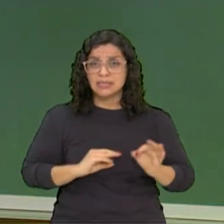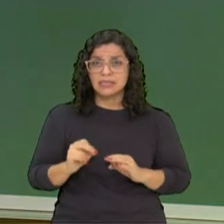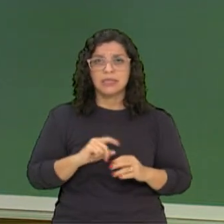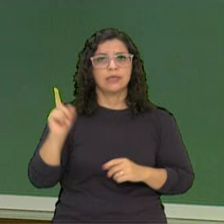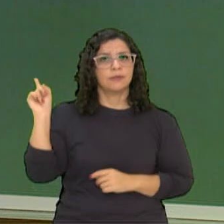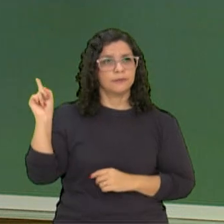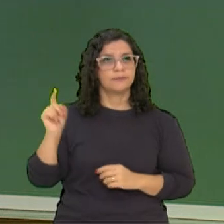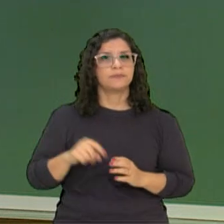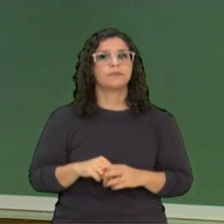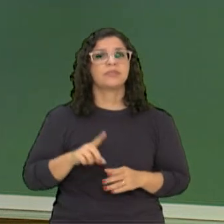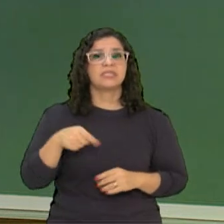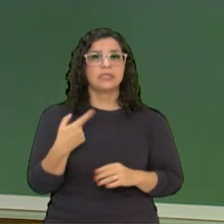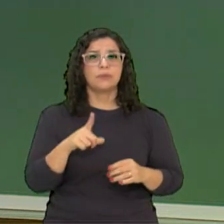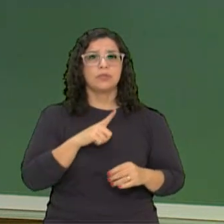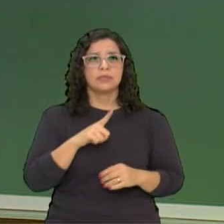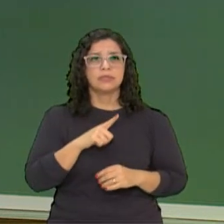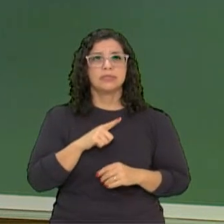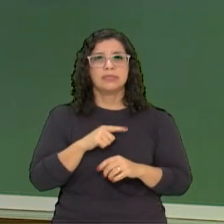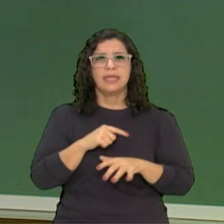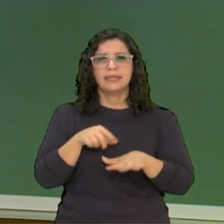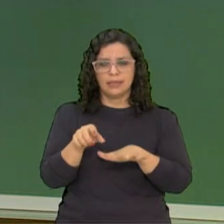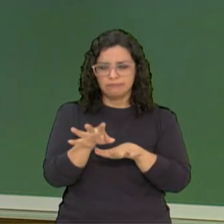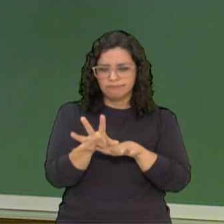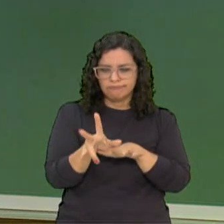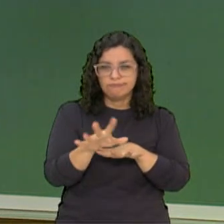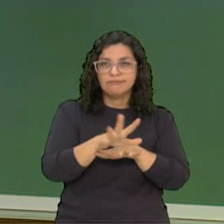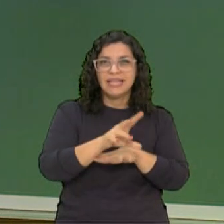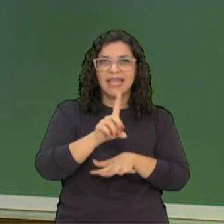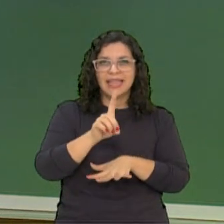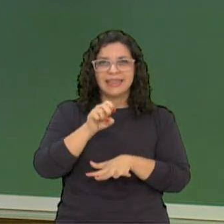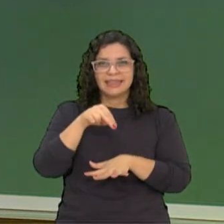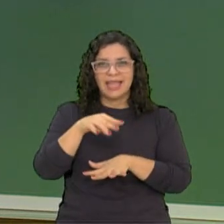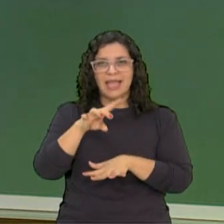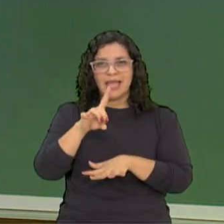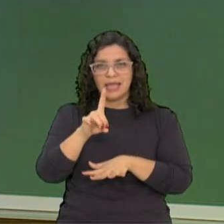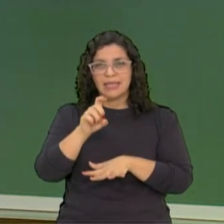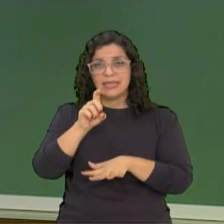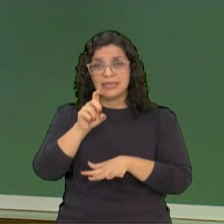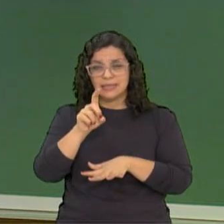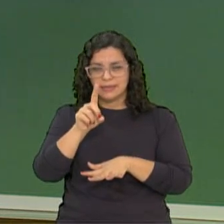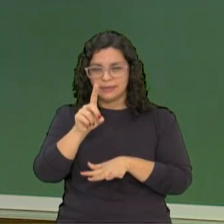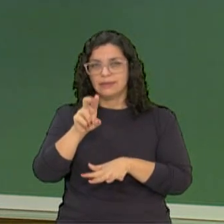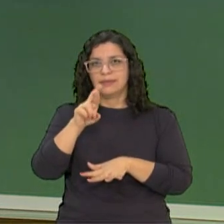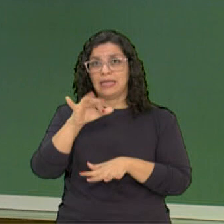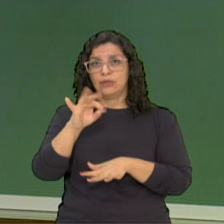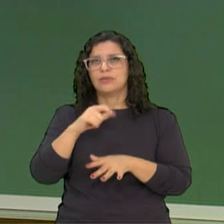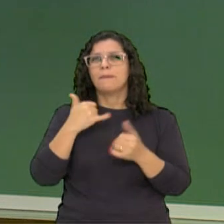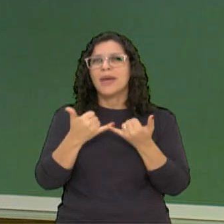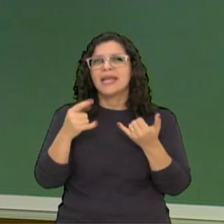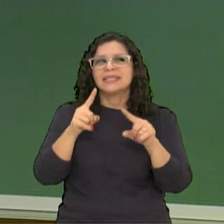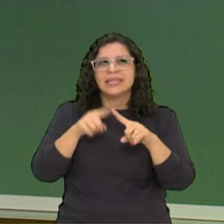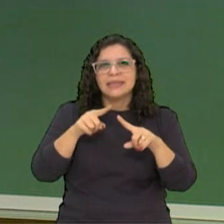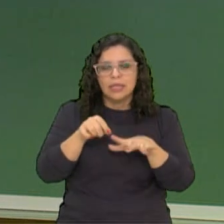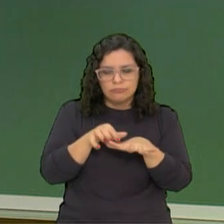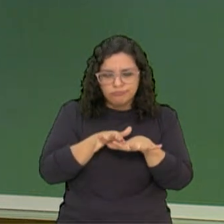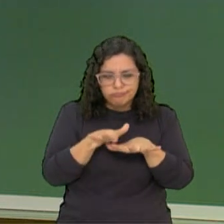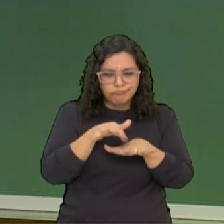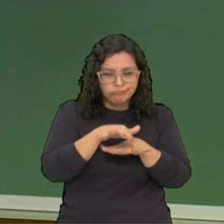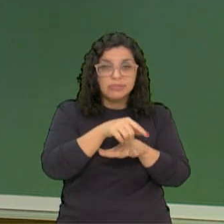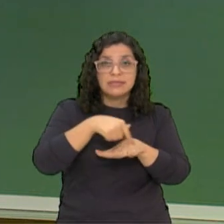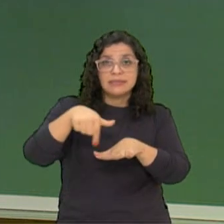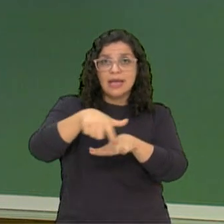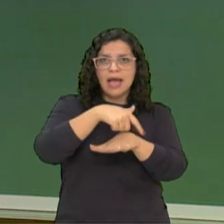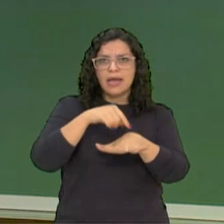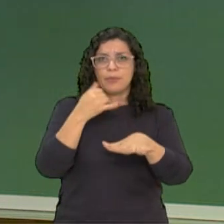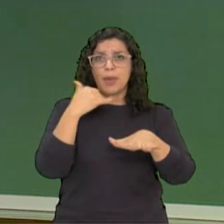como célula. Ele vai ter os dendritos, né, que são extensões muito ramificadas, responsáveis por receber os